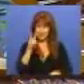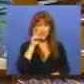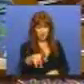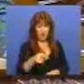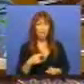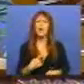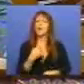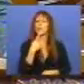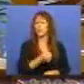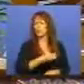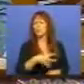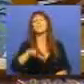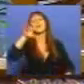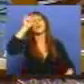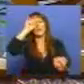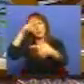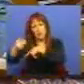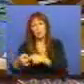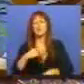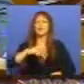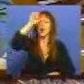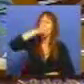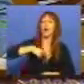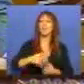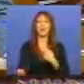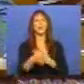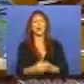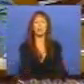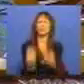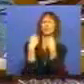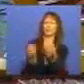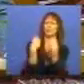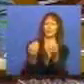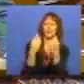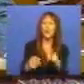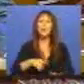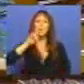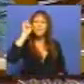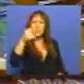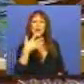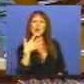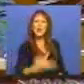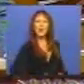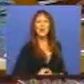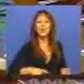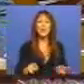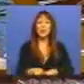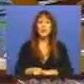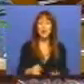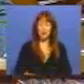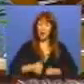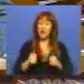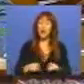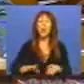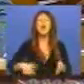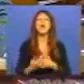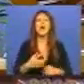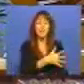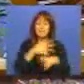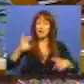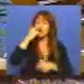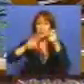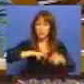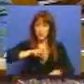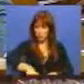vê, e por muito que José Sócrates evoque o nacional porreirismo, a acusação é credível e acoa no sentimento da maioria